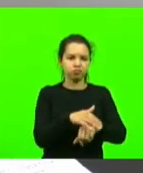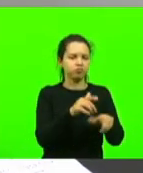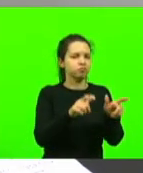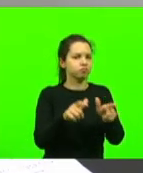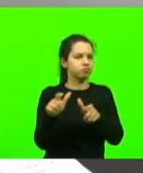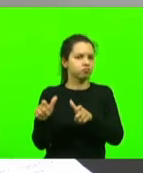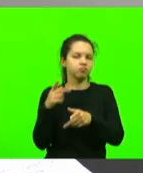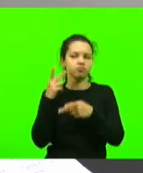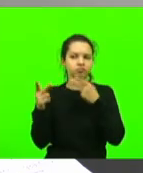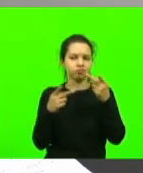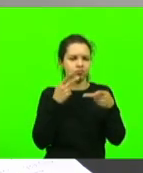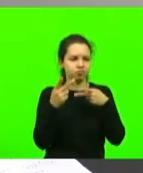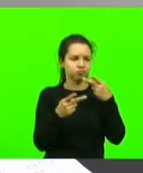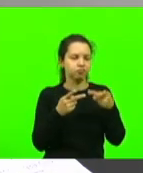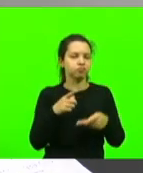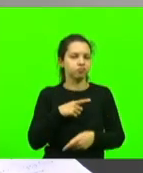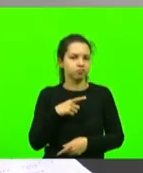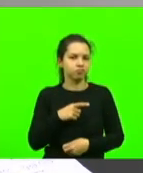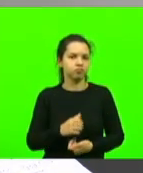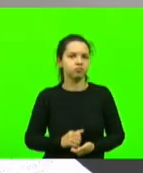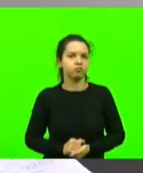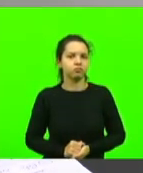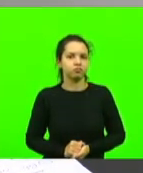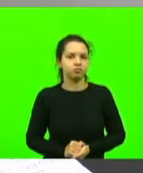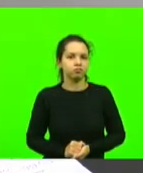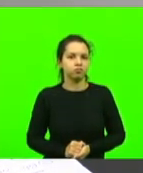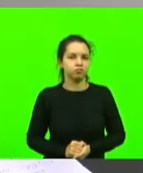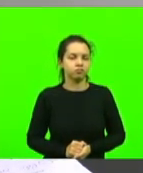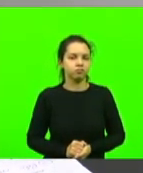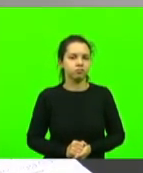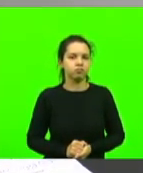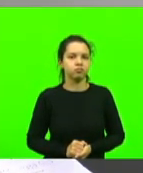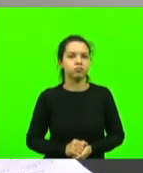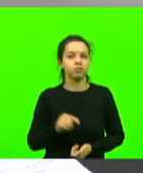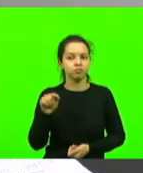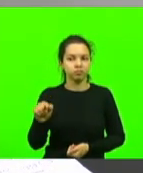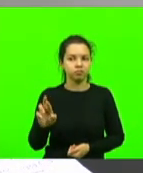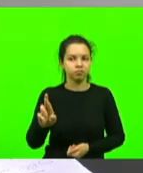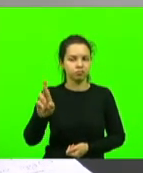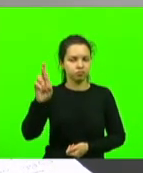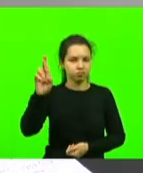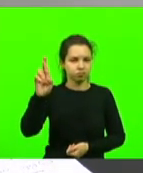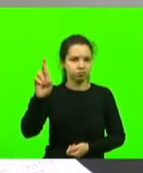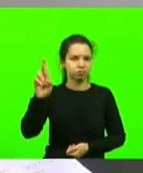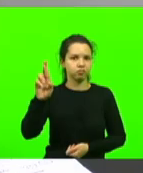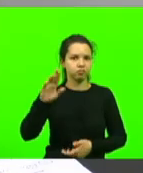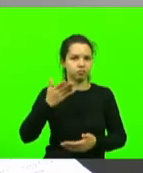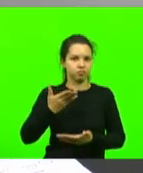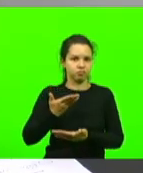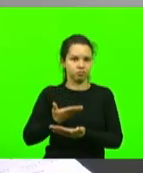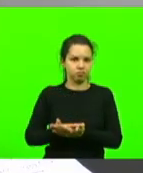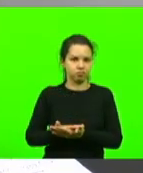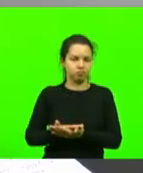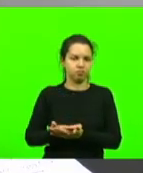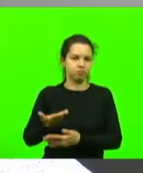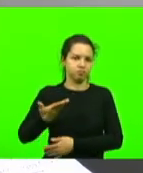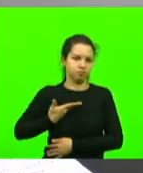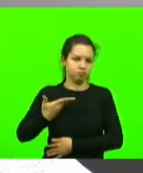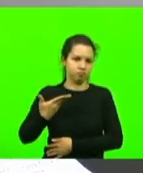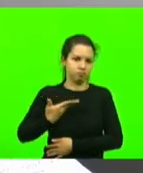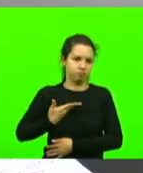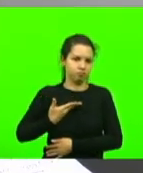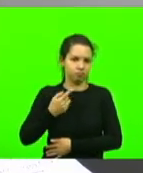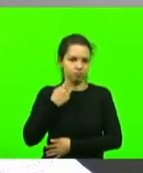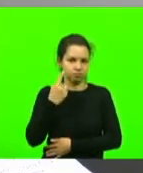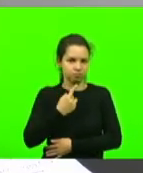locais e quando se coloca um cargo de confiança amigo do deputado do prefeito do vereador que não